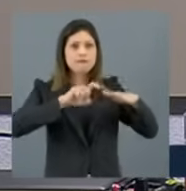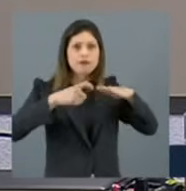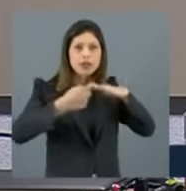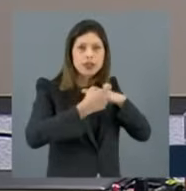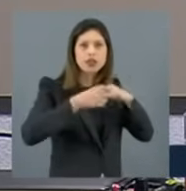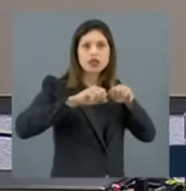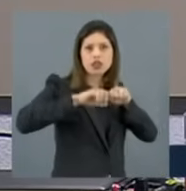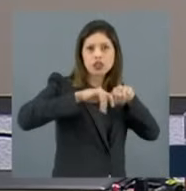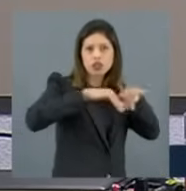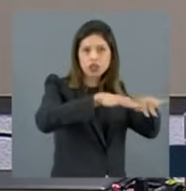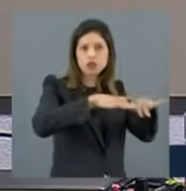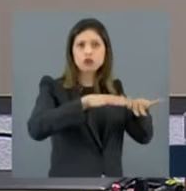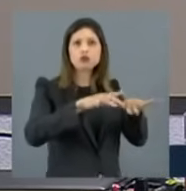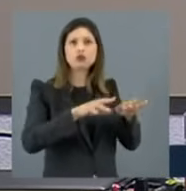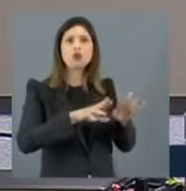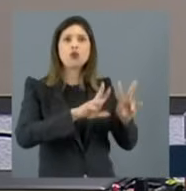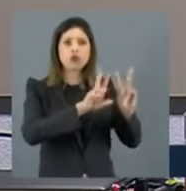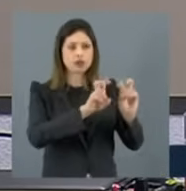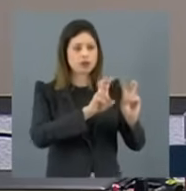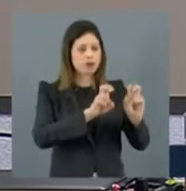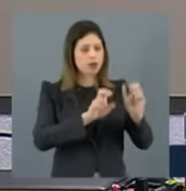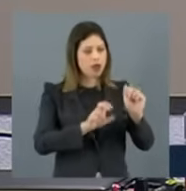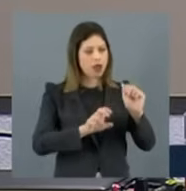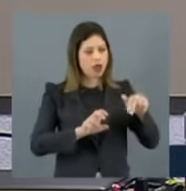do Meu Pai, que